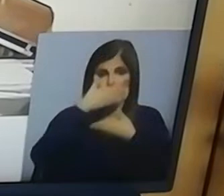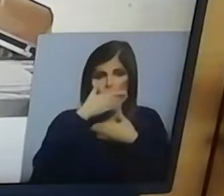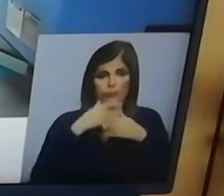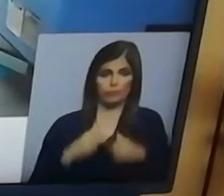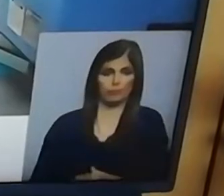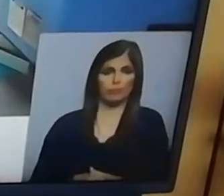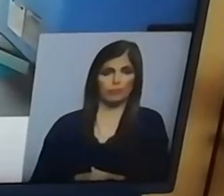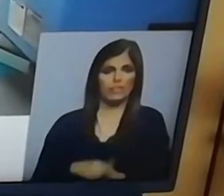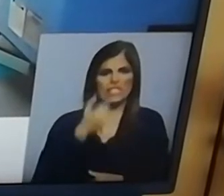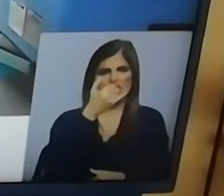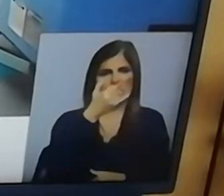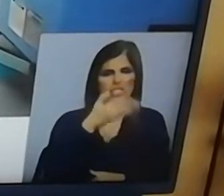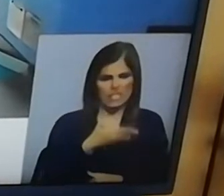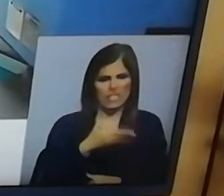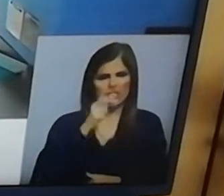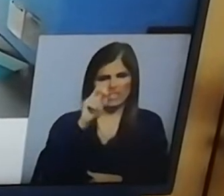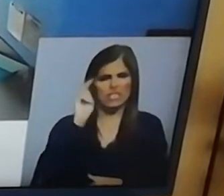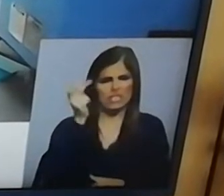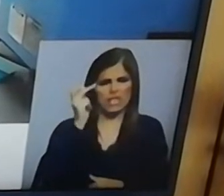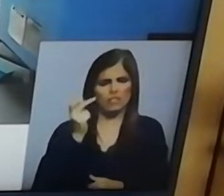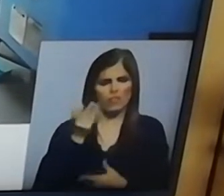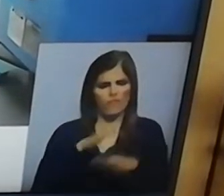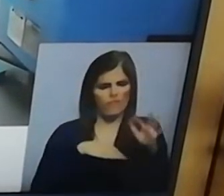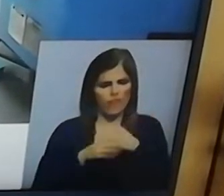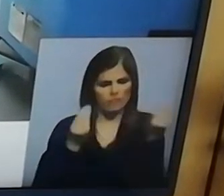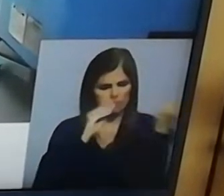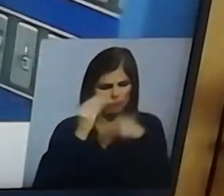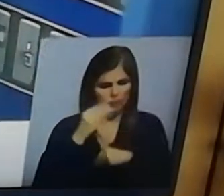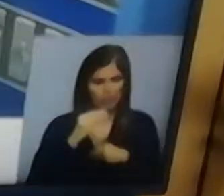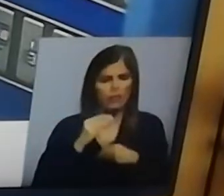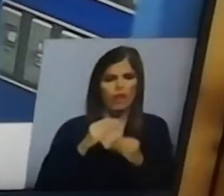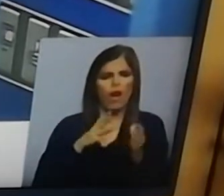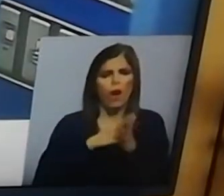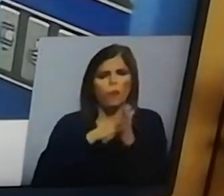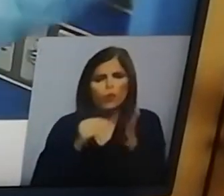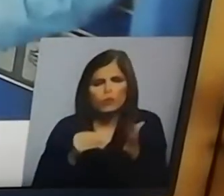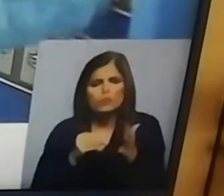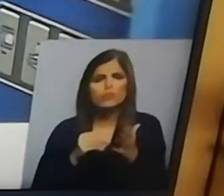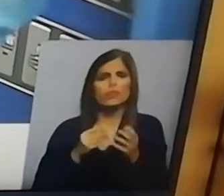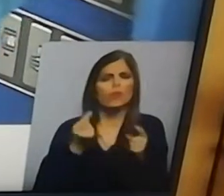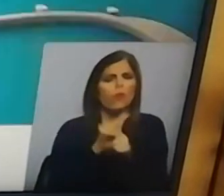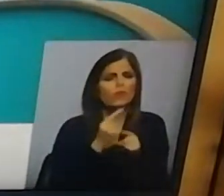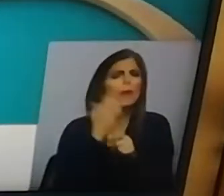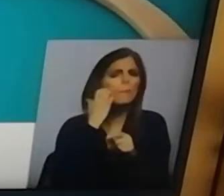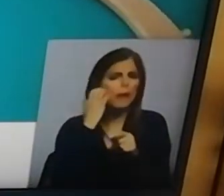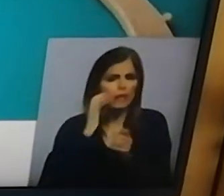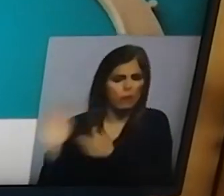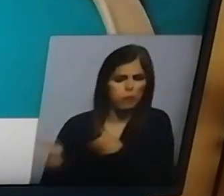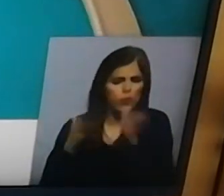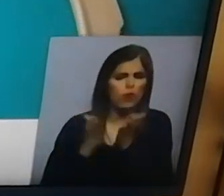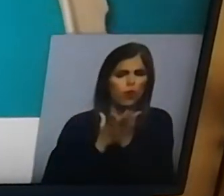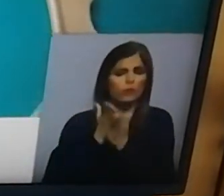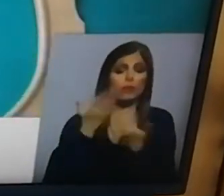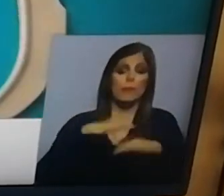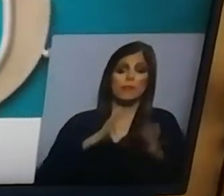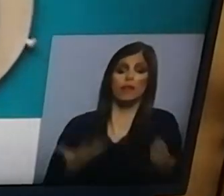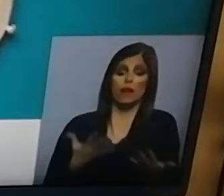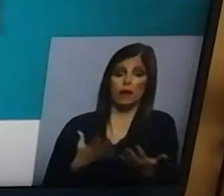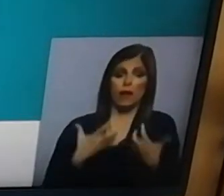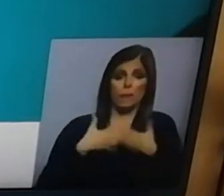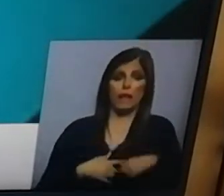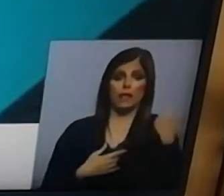Há 73 anos que fabricam e comercializam moldes e componentes em plástico. A produção continua, mas agora uma das máquinas